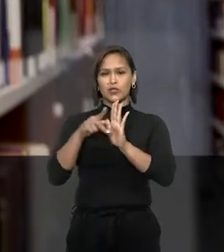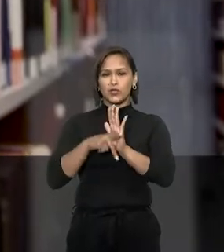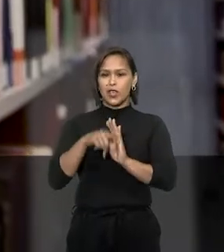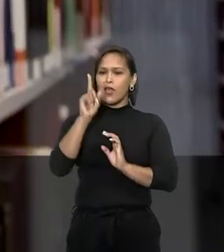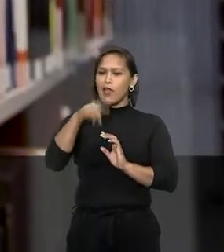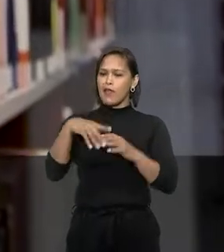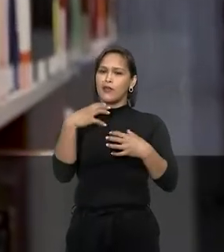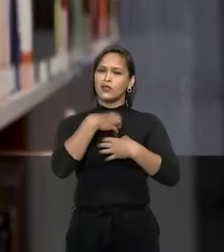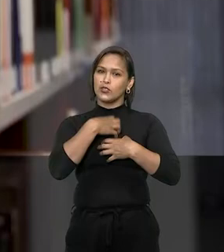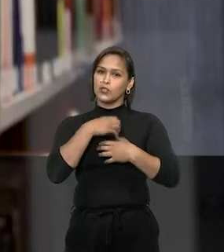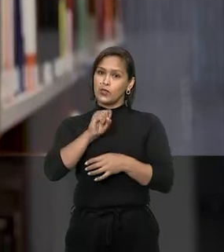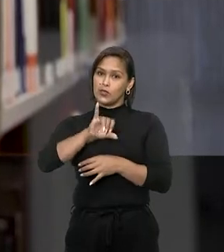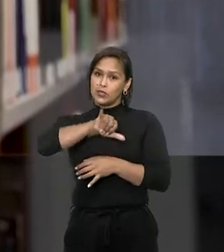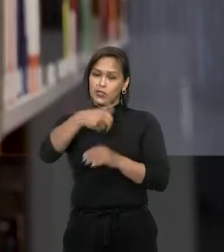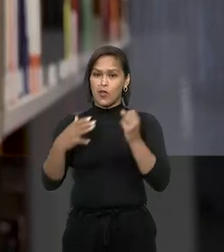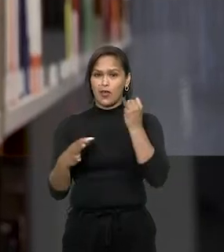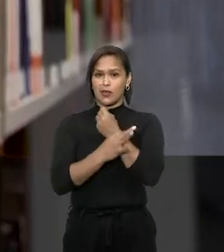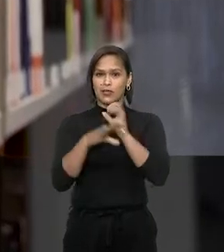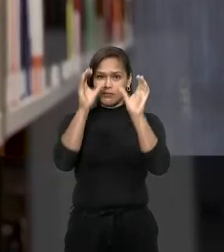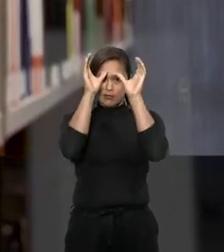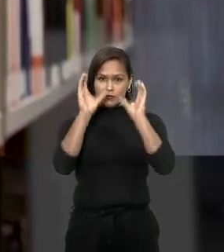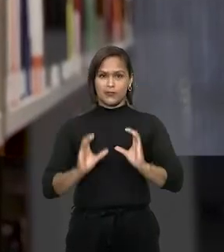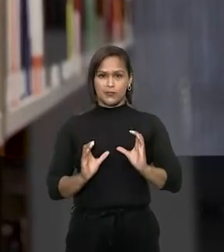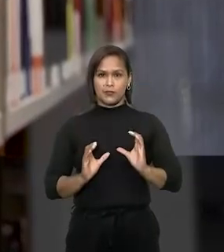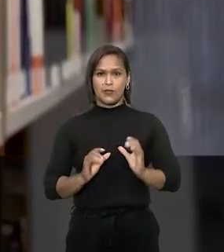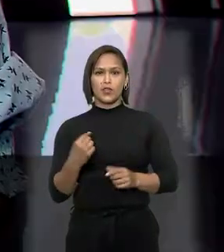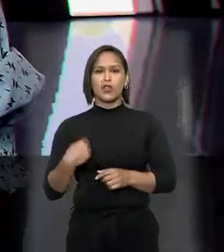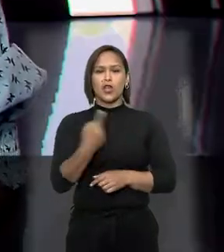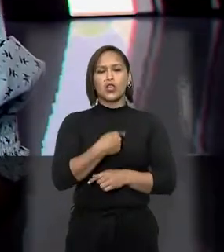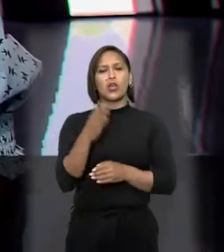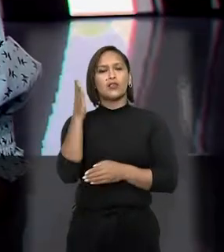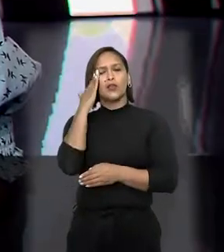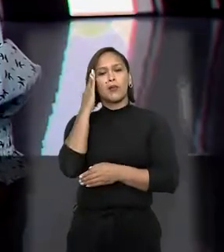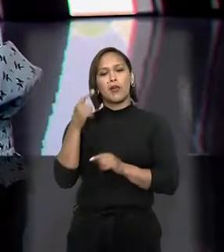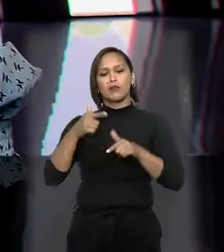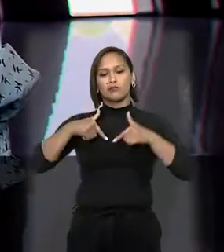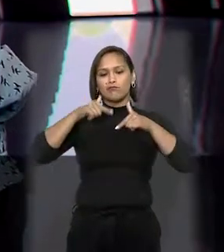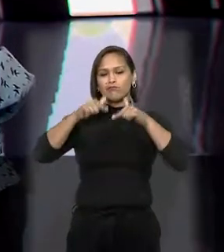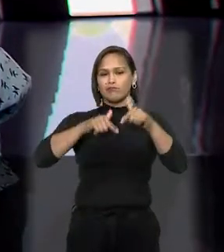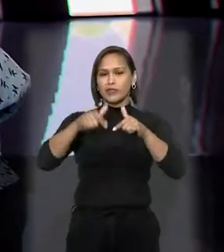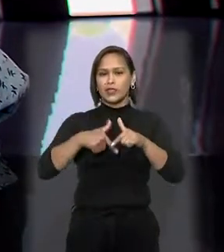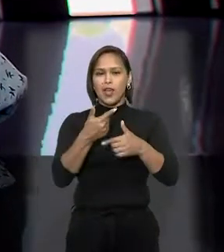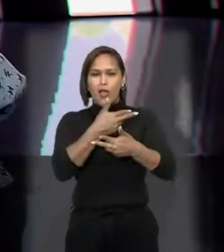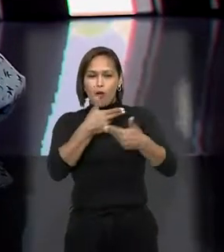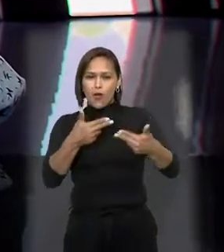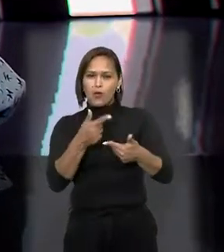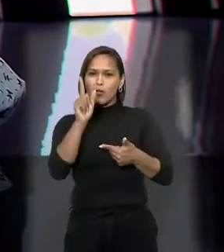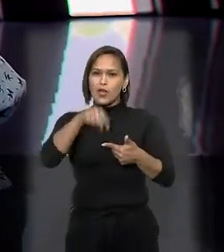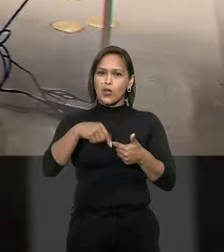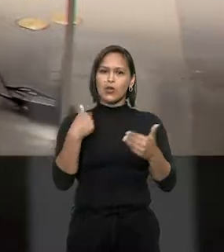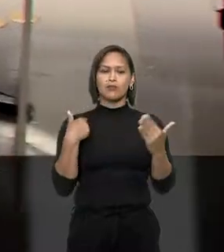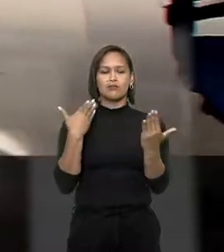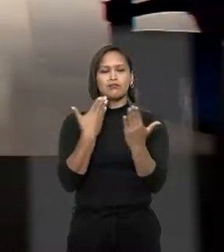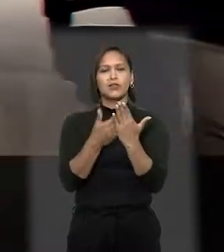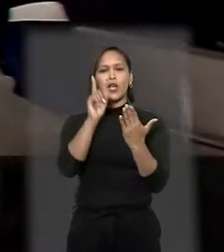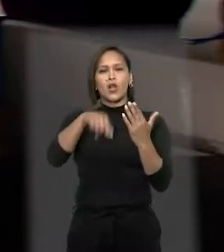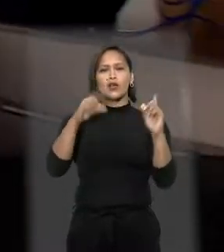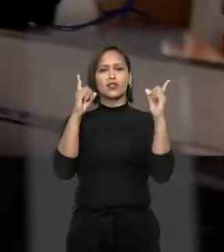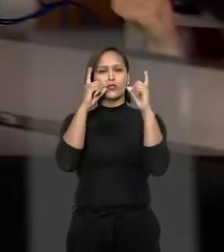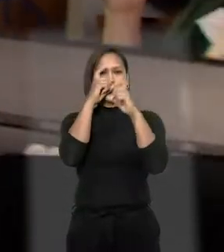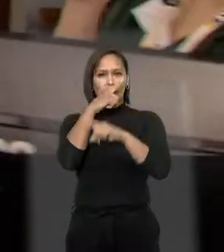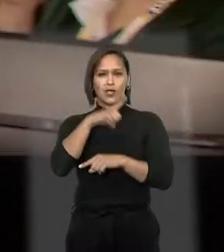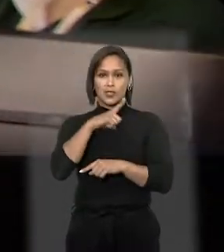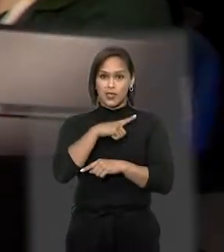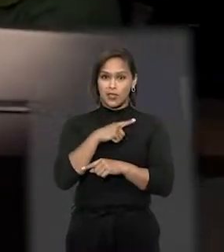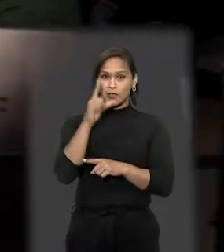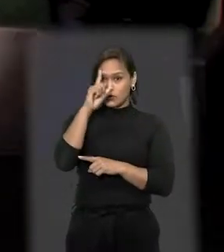Esse projeto é uma forma do STJ garantir cidadania. A gente sabe que no mercado de trabalho, muitas vezes, quando se deparam com